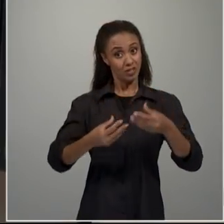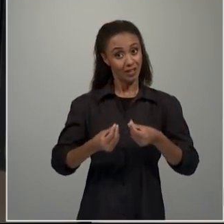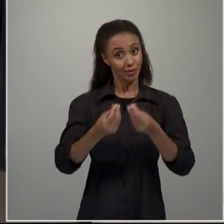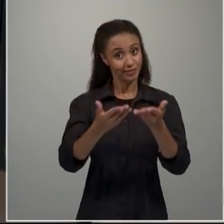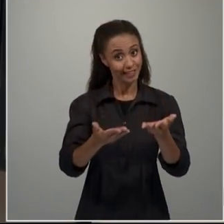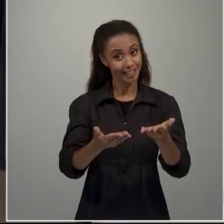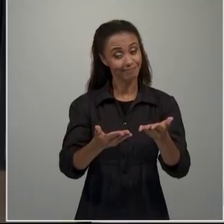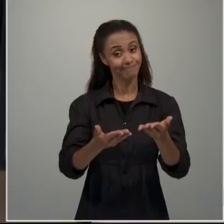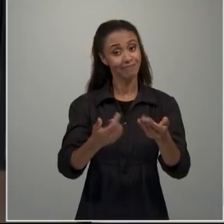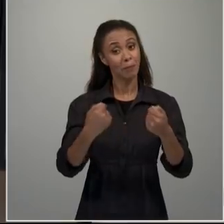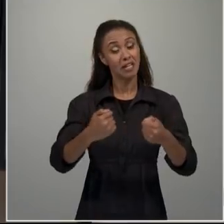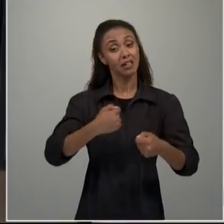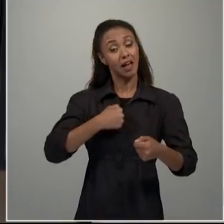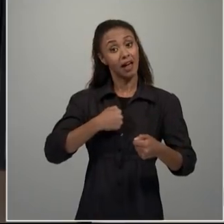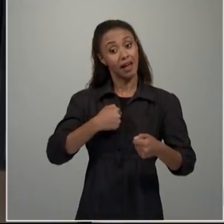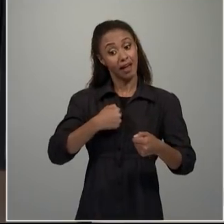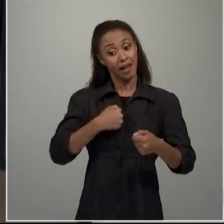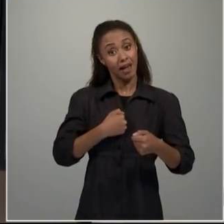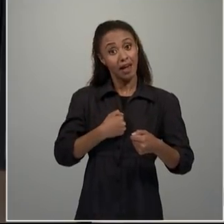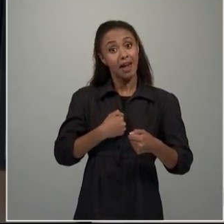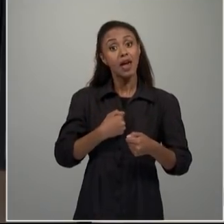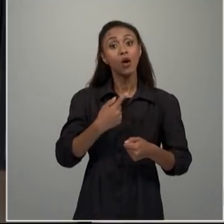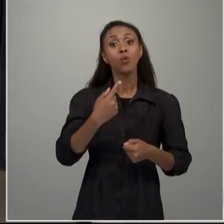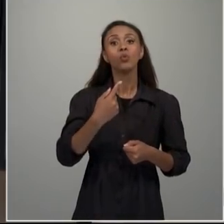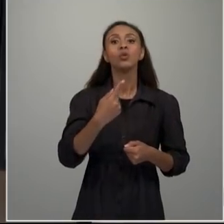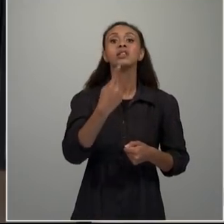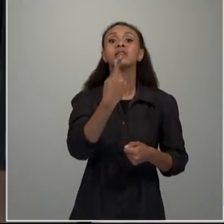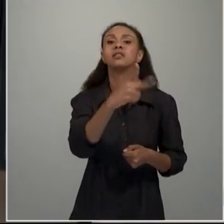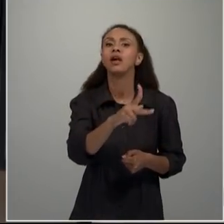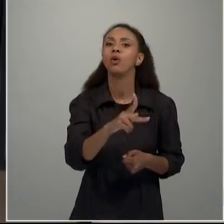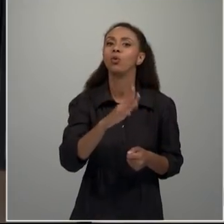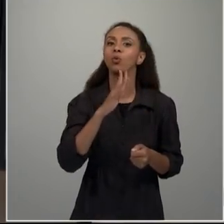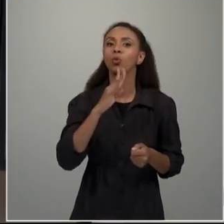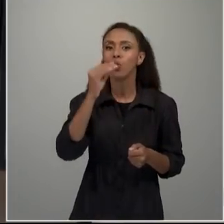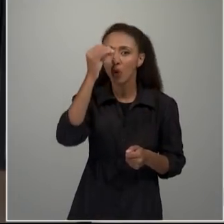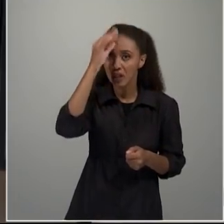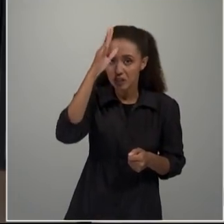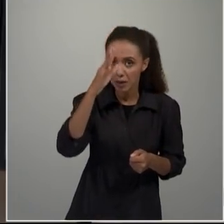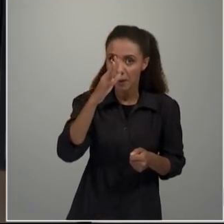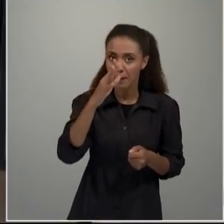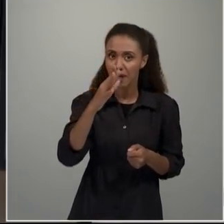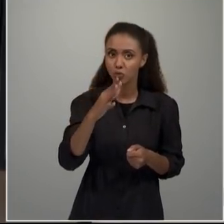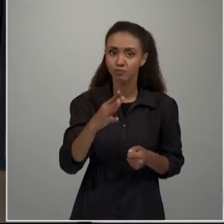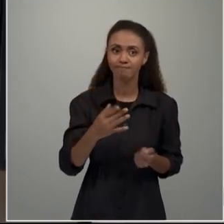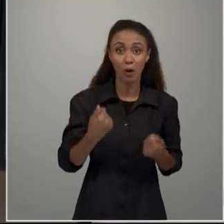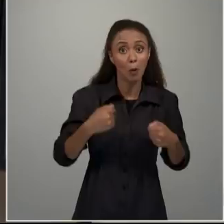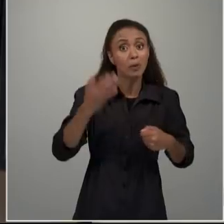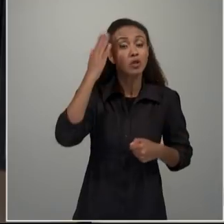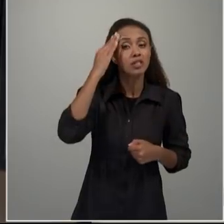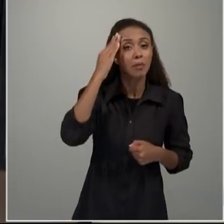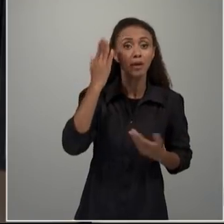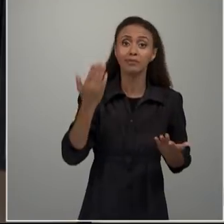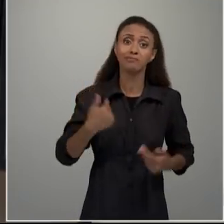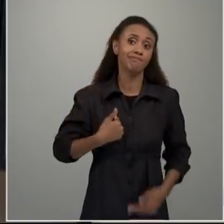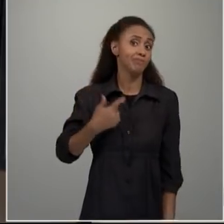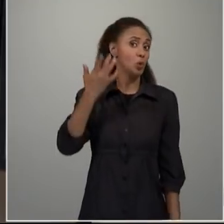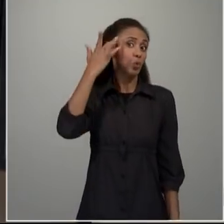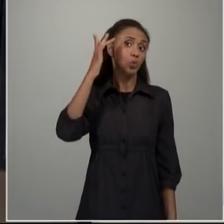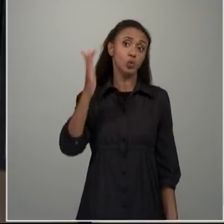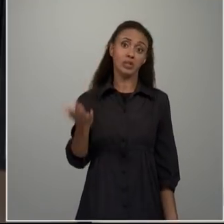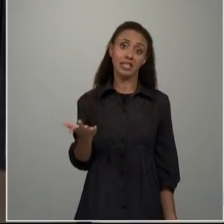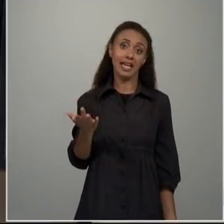teria que ter um profundo conhecimento daquilo que você conhece aquilo que você não conhece e eu não tenho porque na verdade nós temos